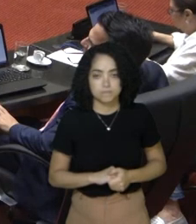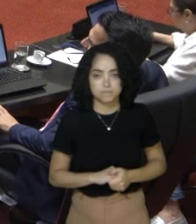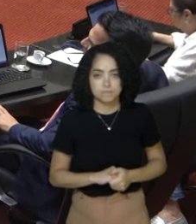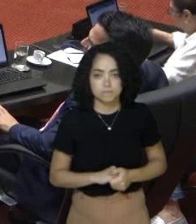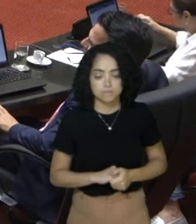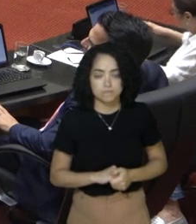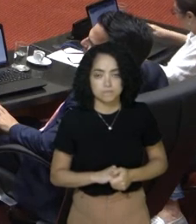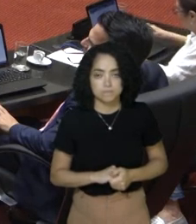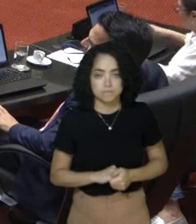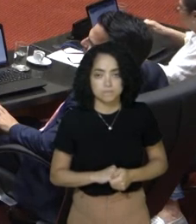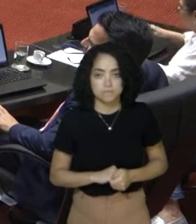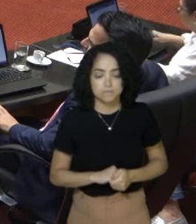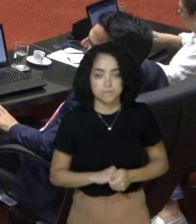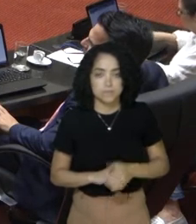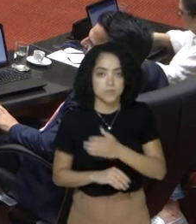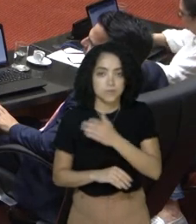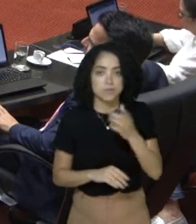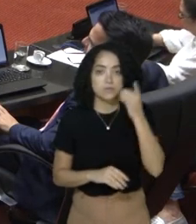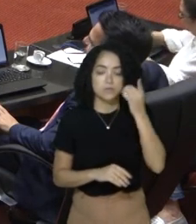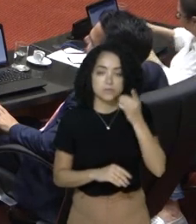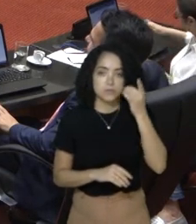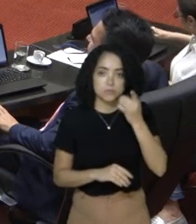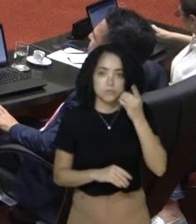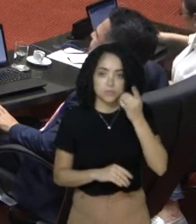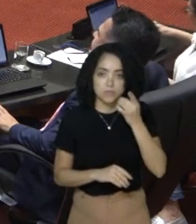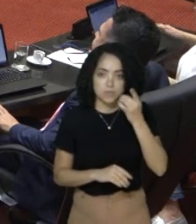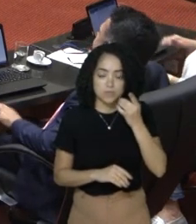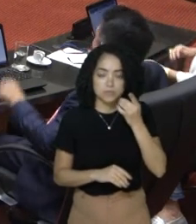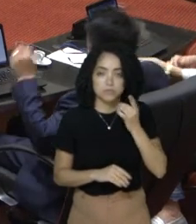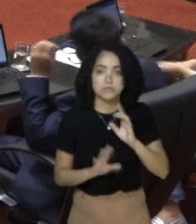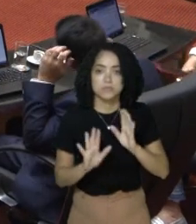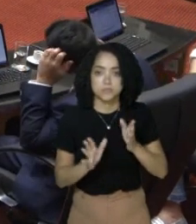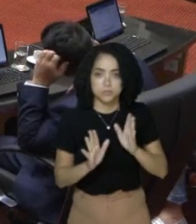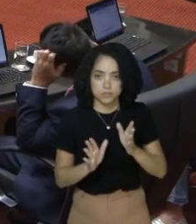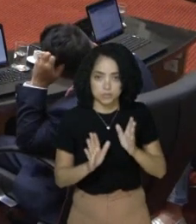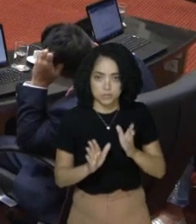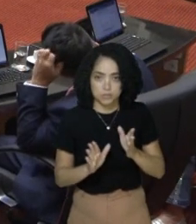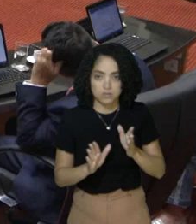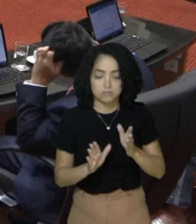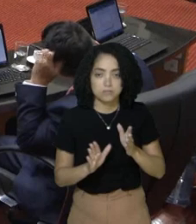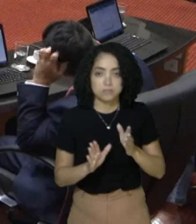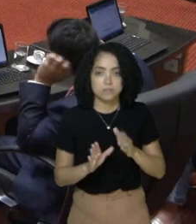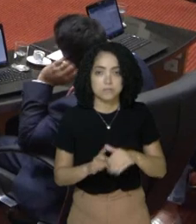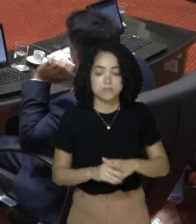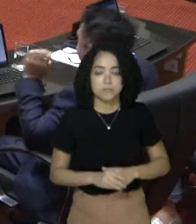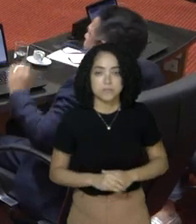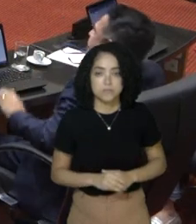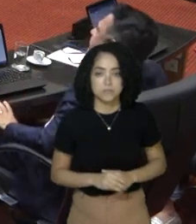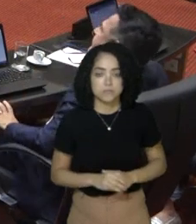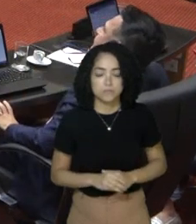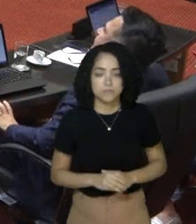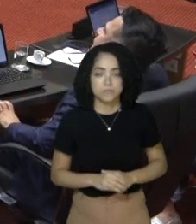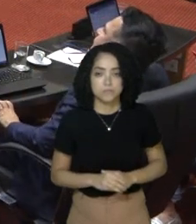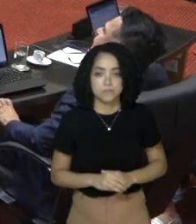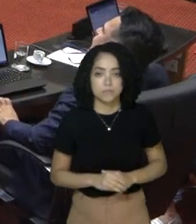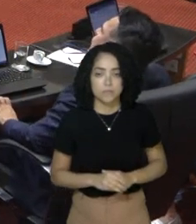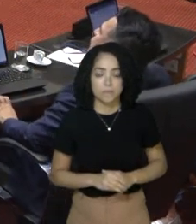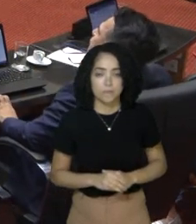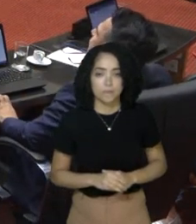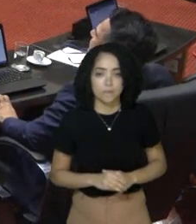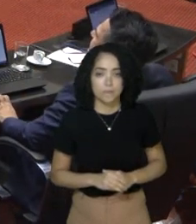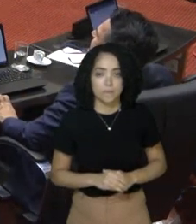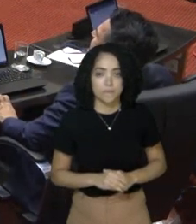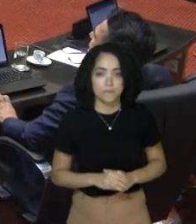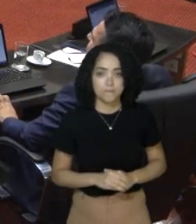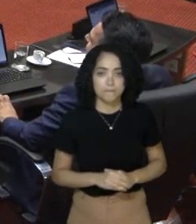Senhores deputados, todos os senhores deputados exerceram o seu direito de voto. Deputado Kennedy.